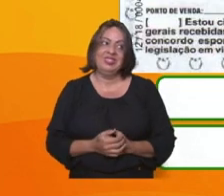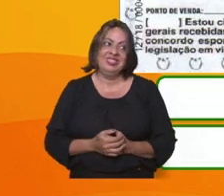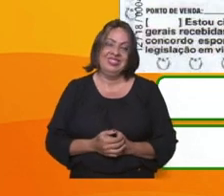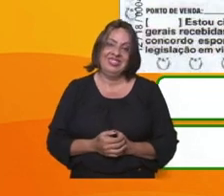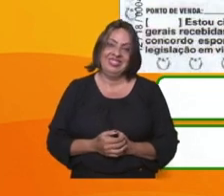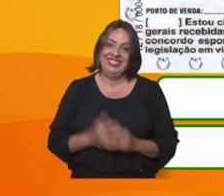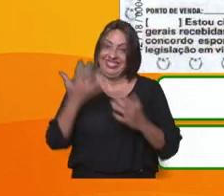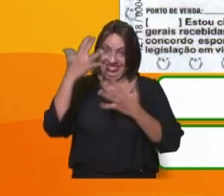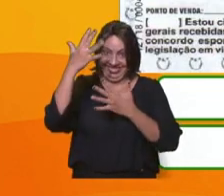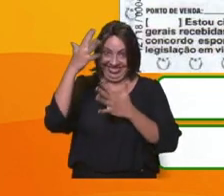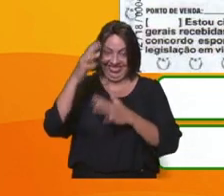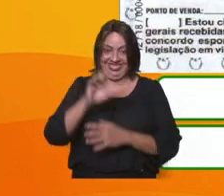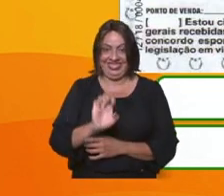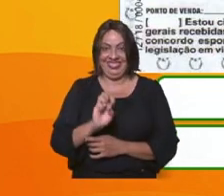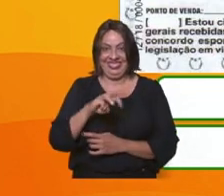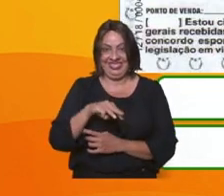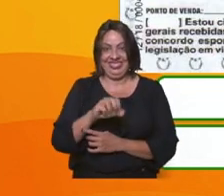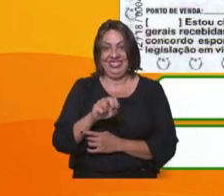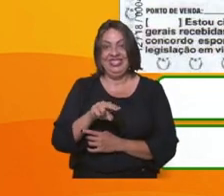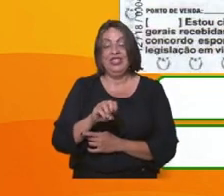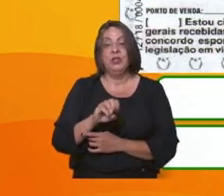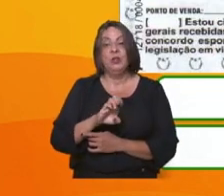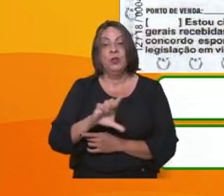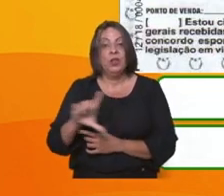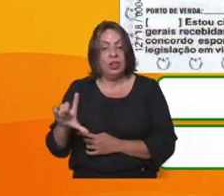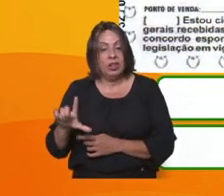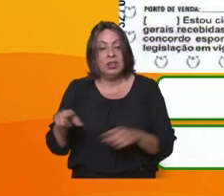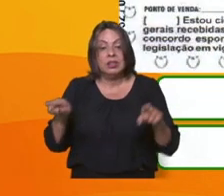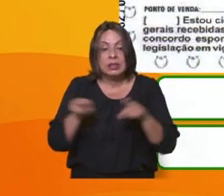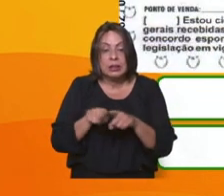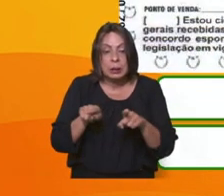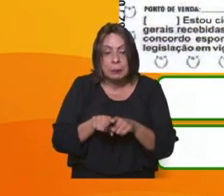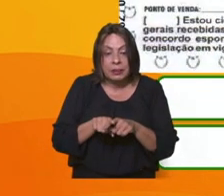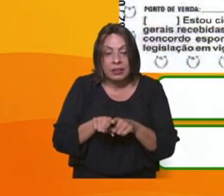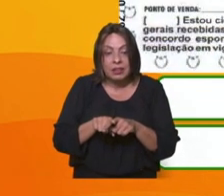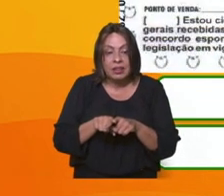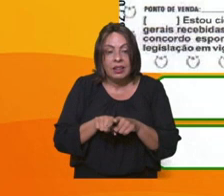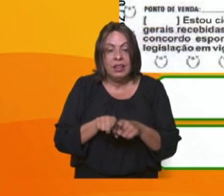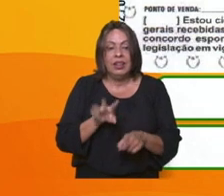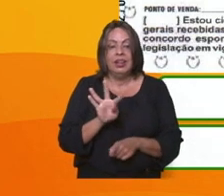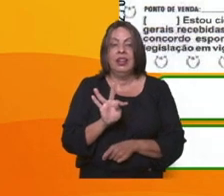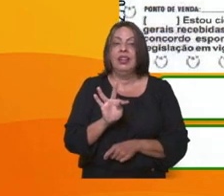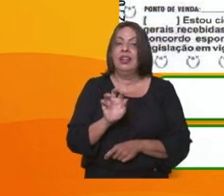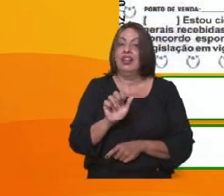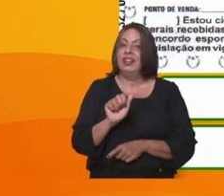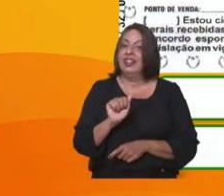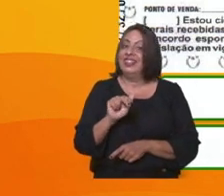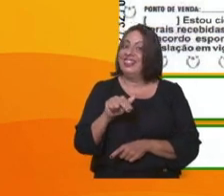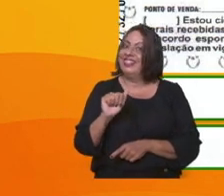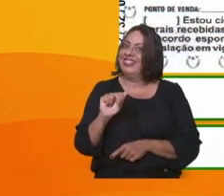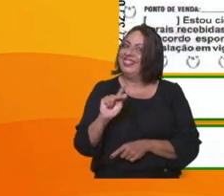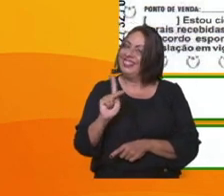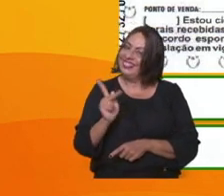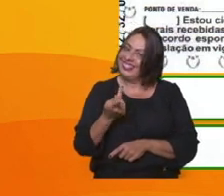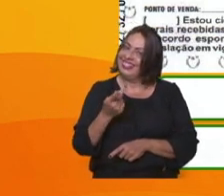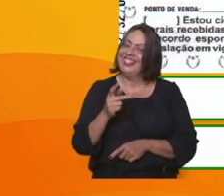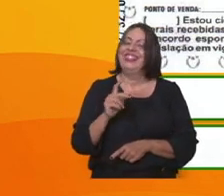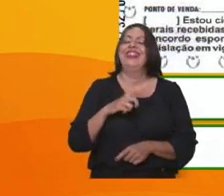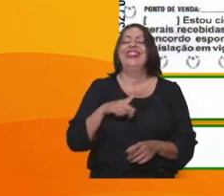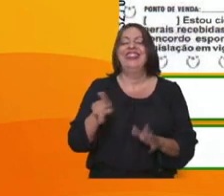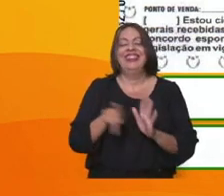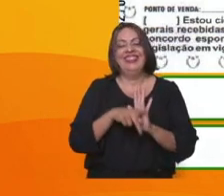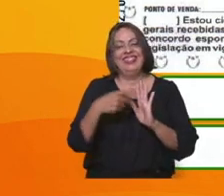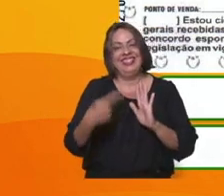087045. Parabéns, Emanuel, e parabéns também... Tainá Feitosa, da Barra dos Coqueiros, olha